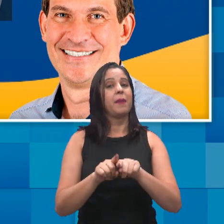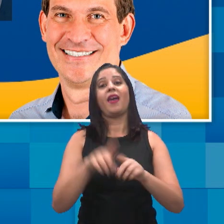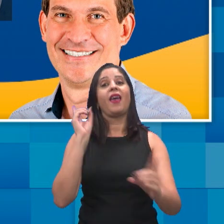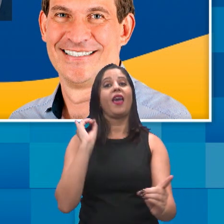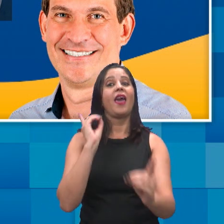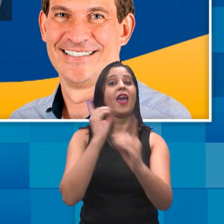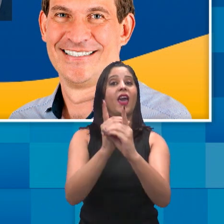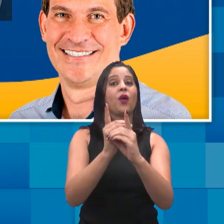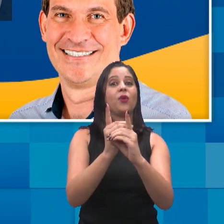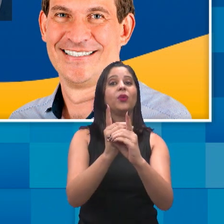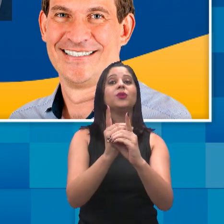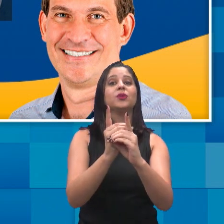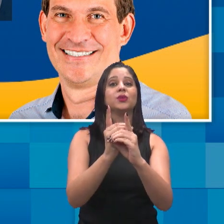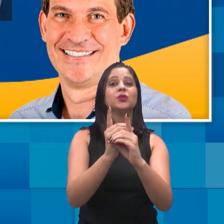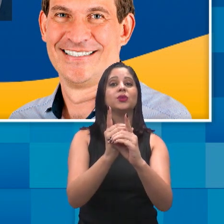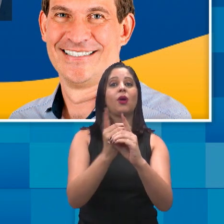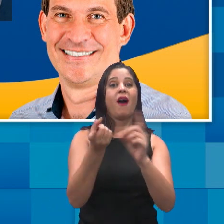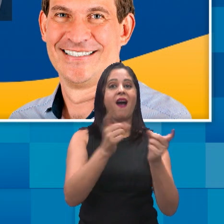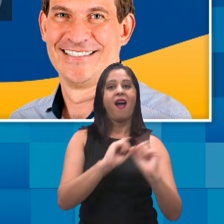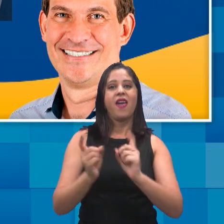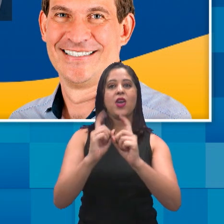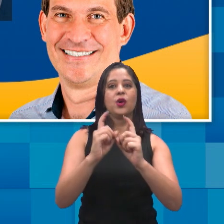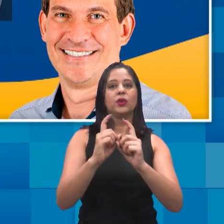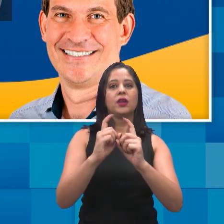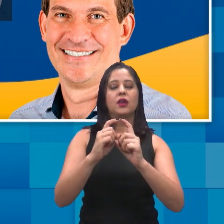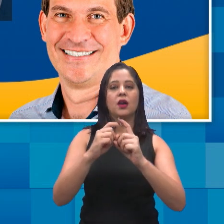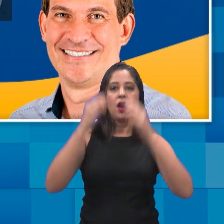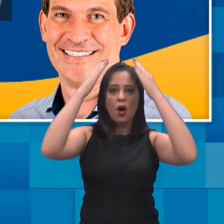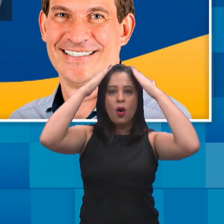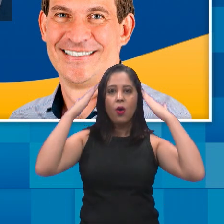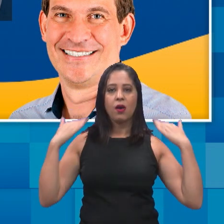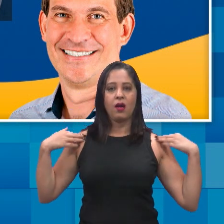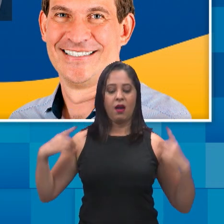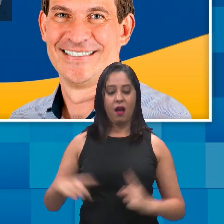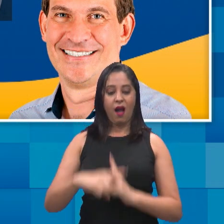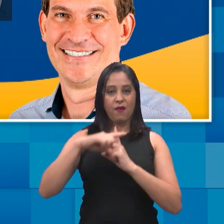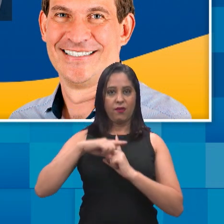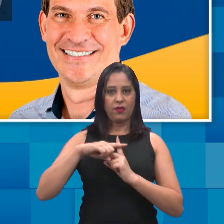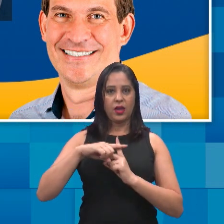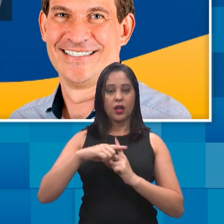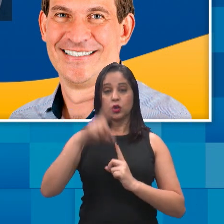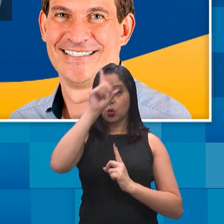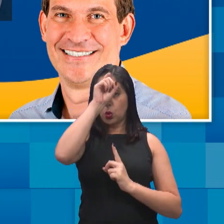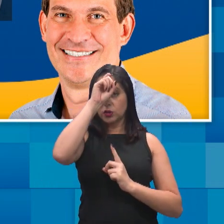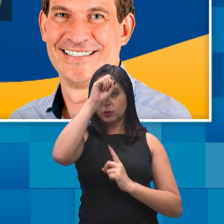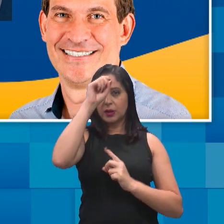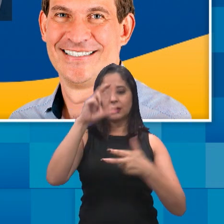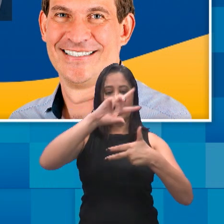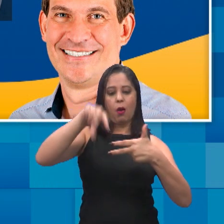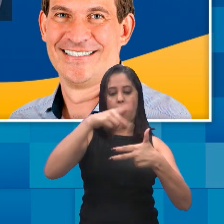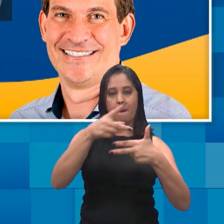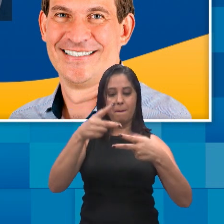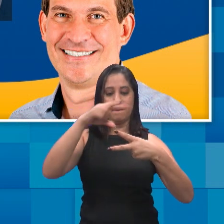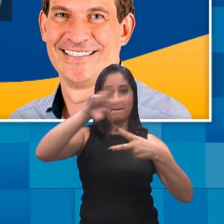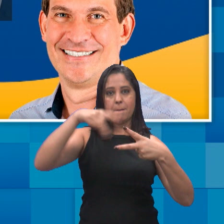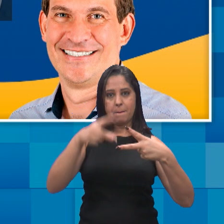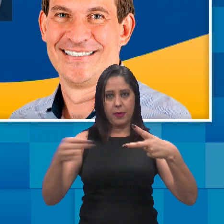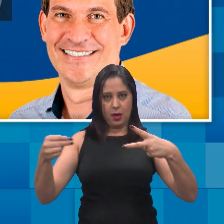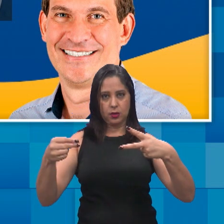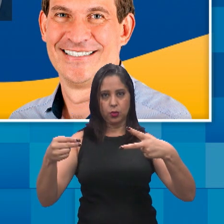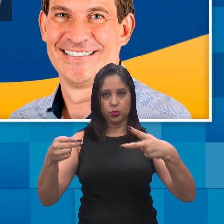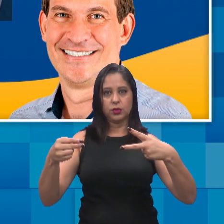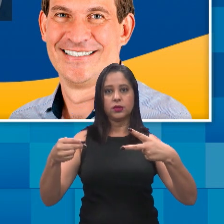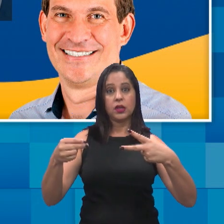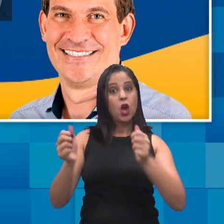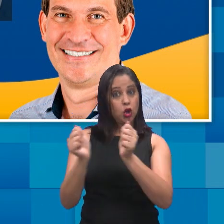lá no encontro com as irmãs do Hospital Pio XII, elas também estavam em Brasília conosco, para